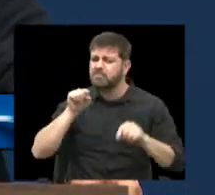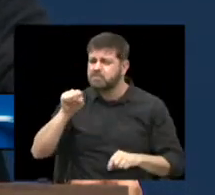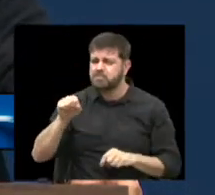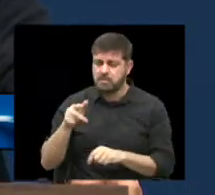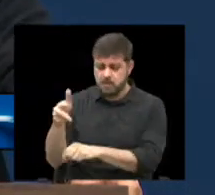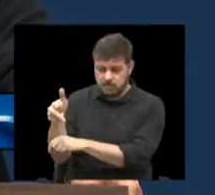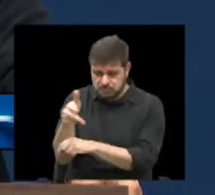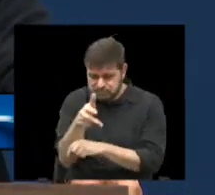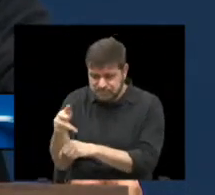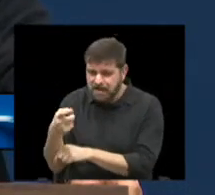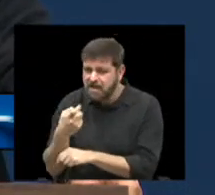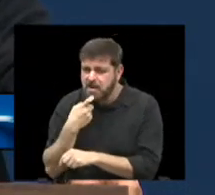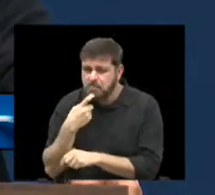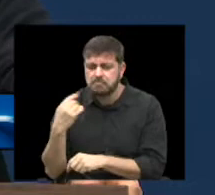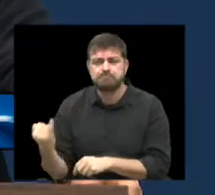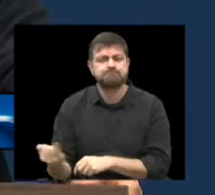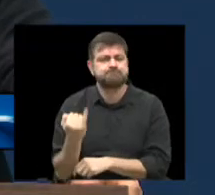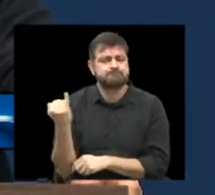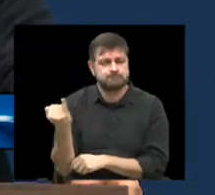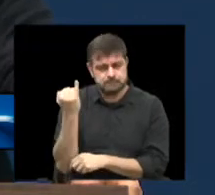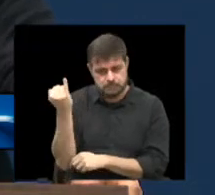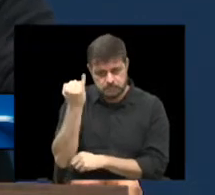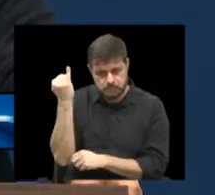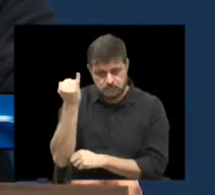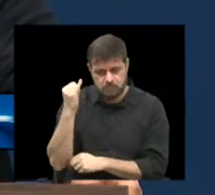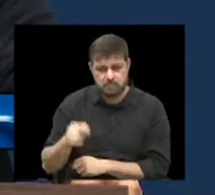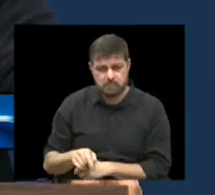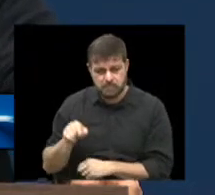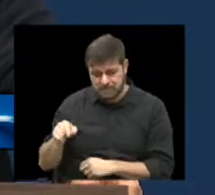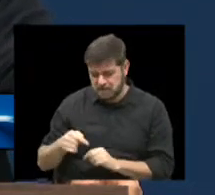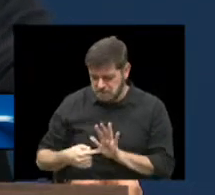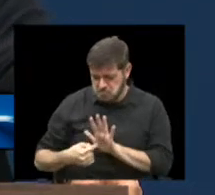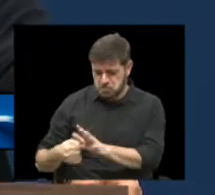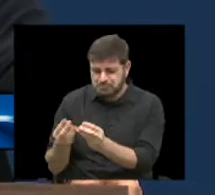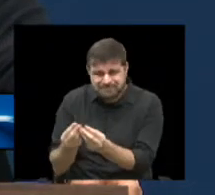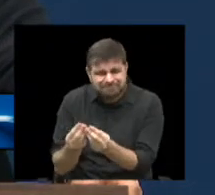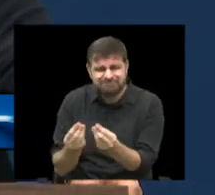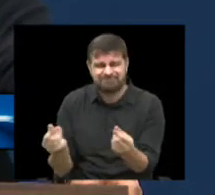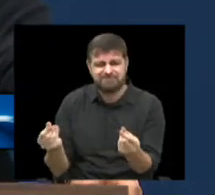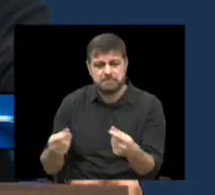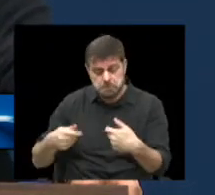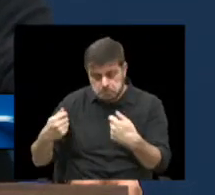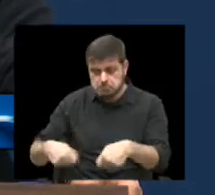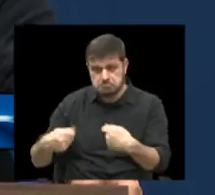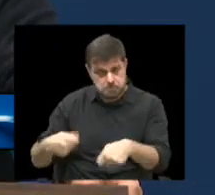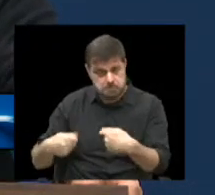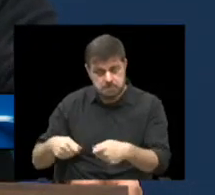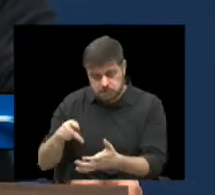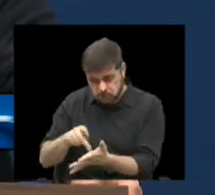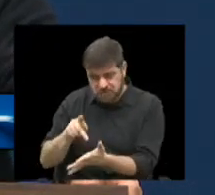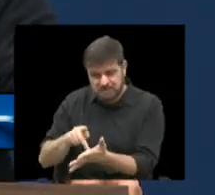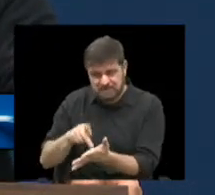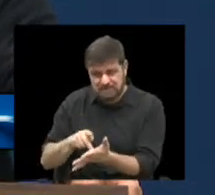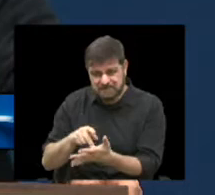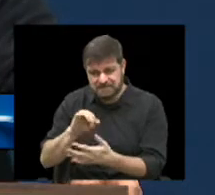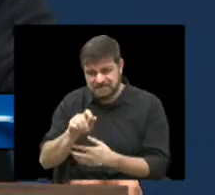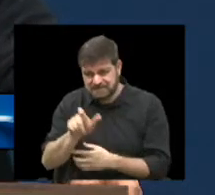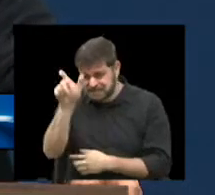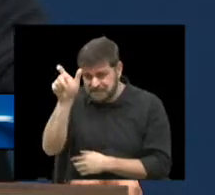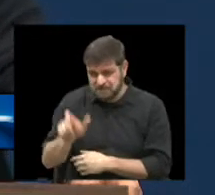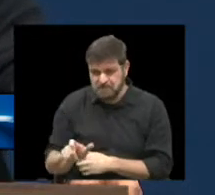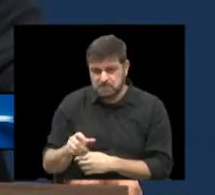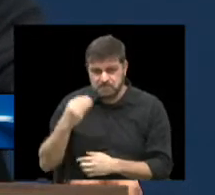da Sincamp, foi muito bem frisado da necessidade de que, se porventura alguém passar por